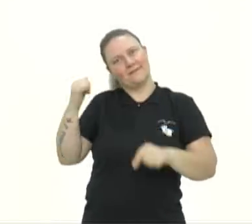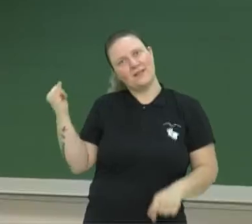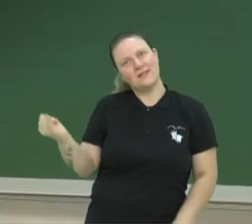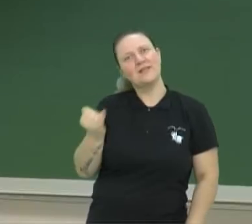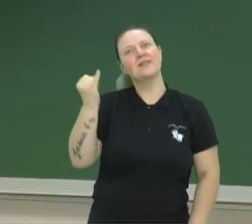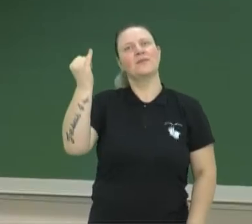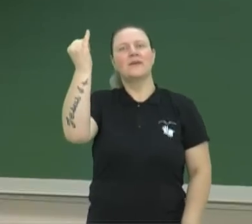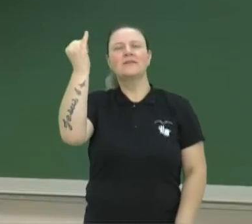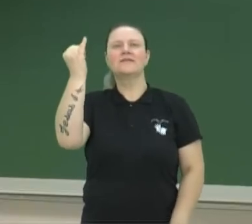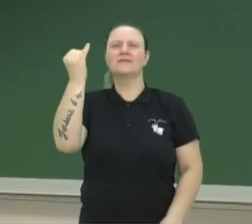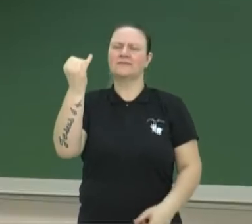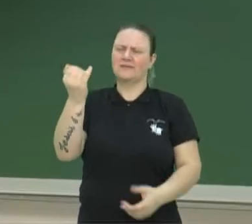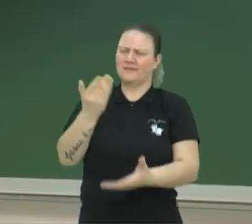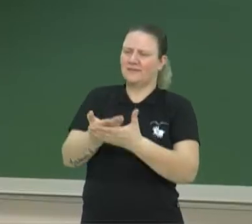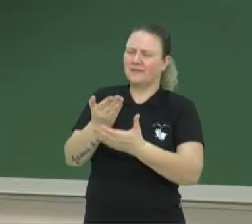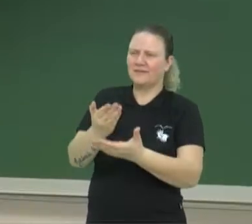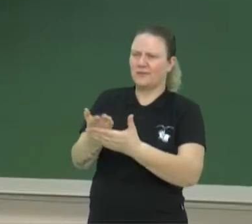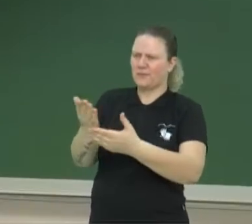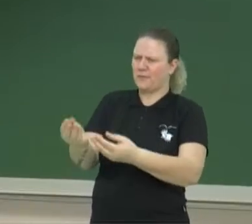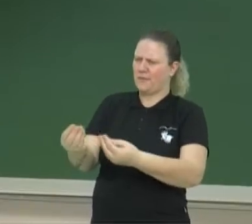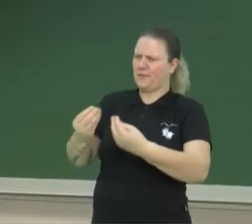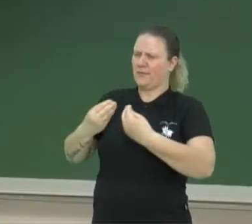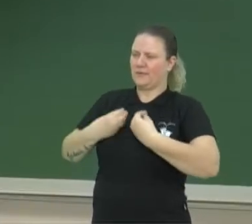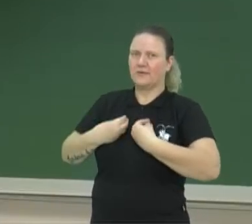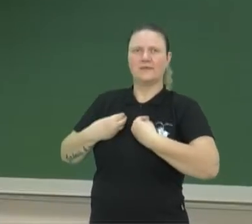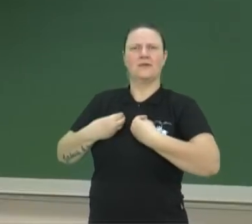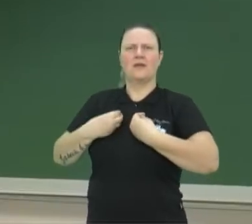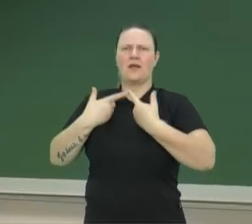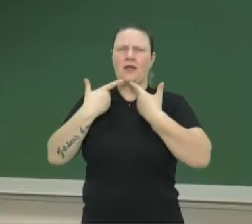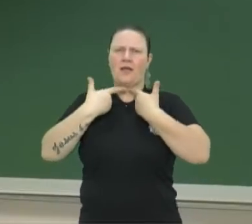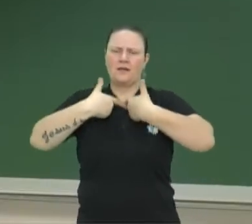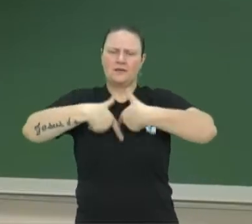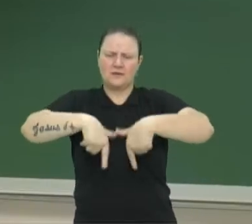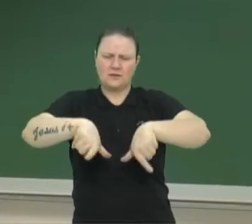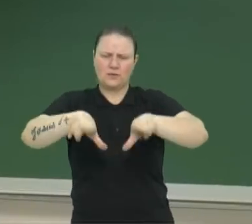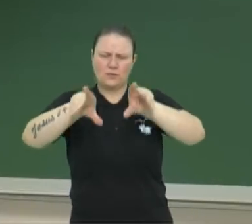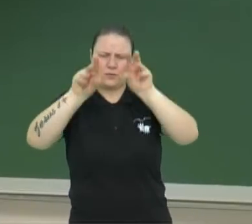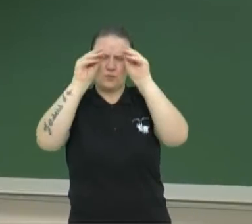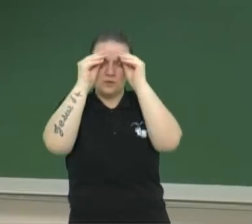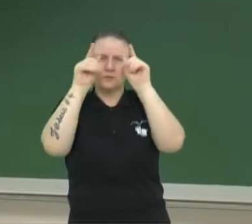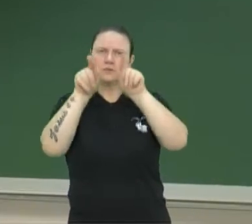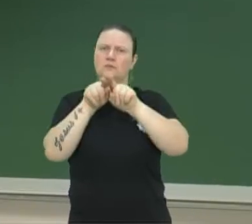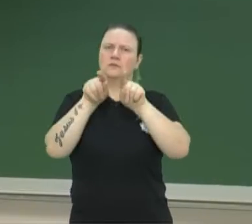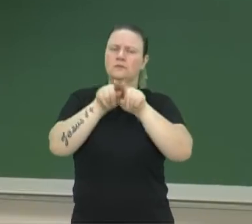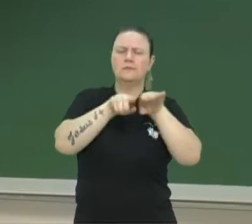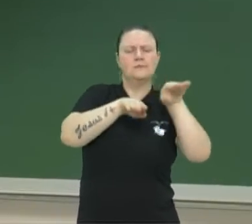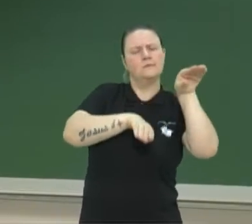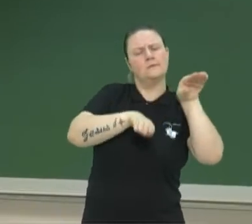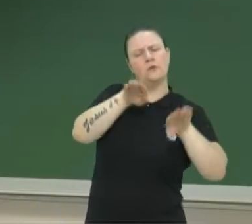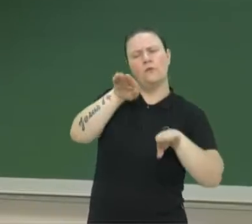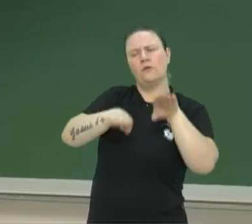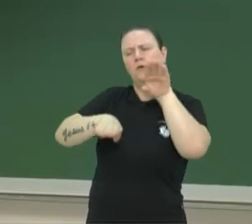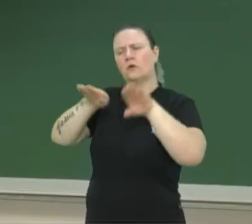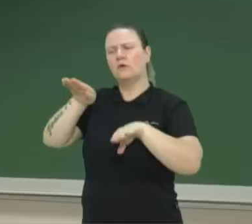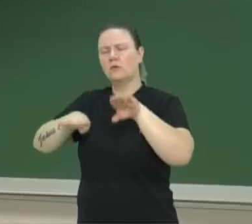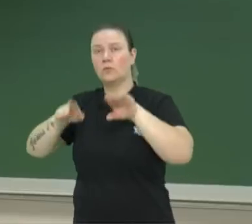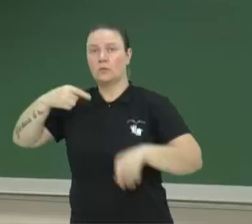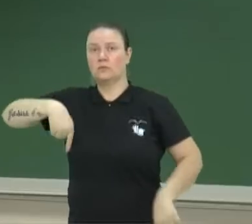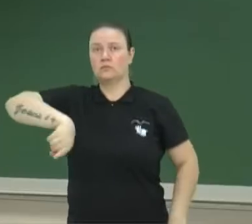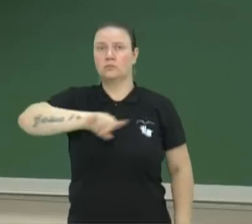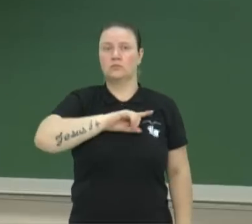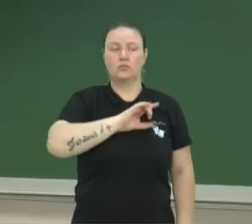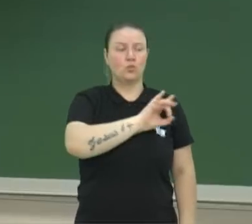nos trouxe, né? Esses elementos da nossa linguagem, a questão da variação, isso ocorre muito no nosso dia a dia. Nós